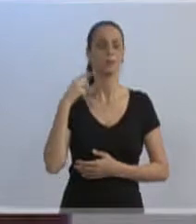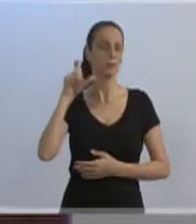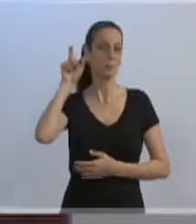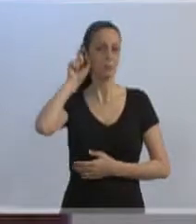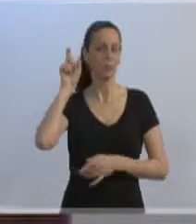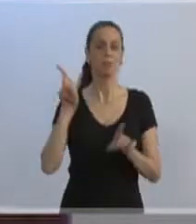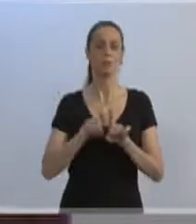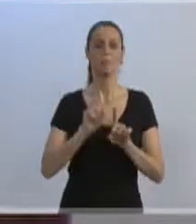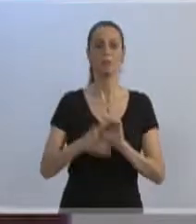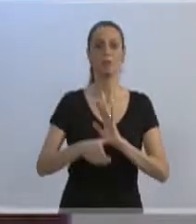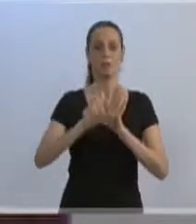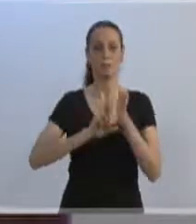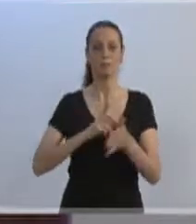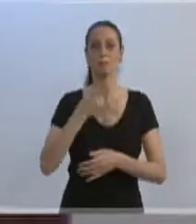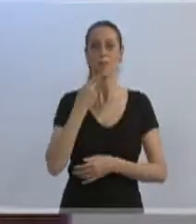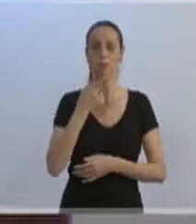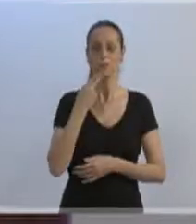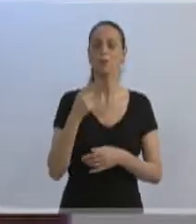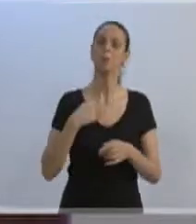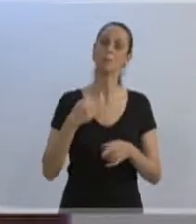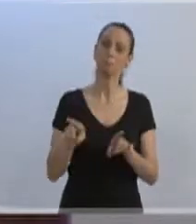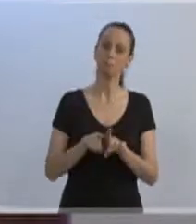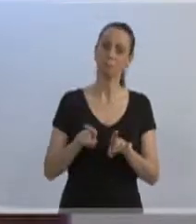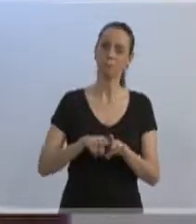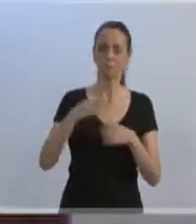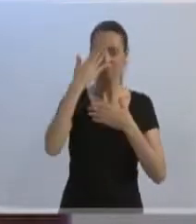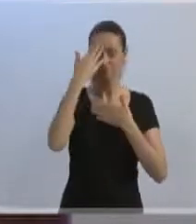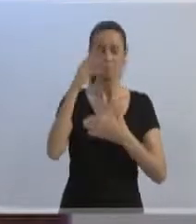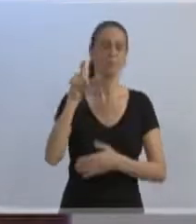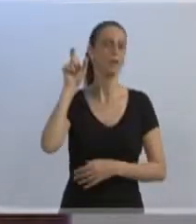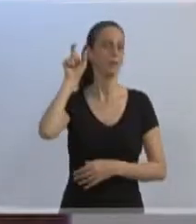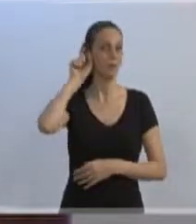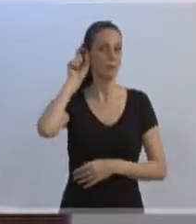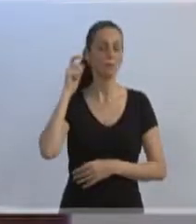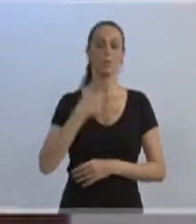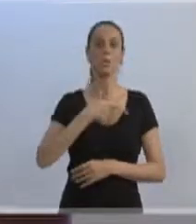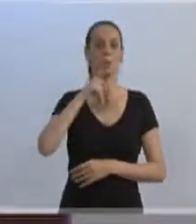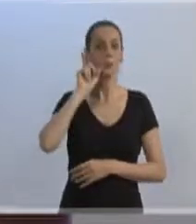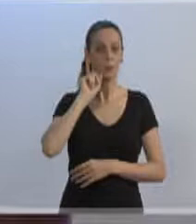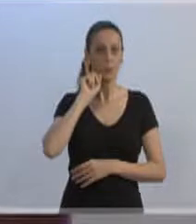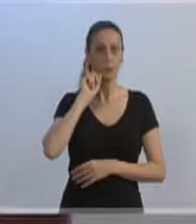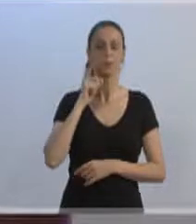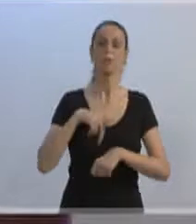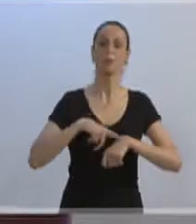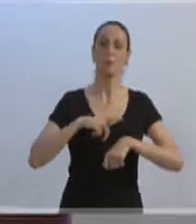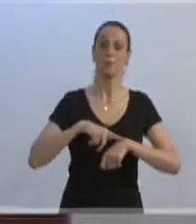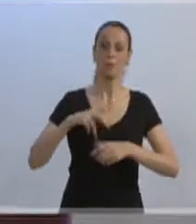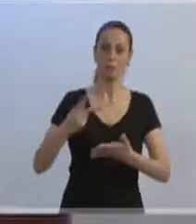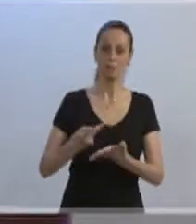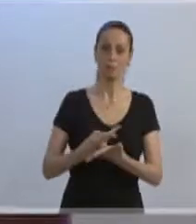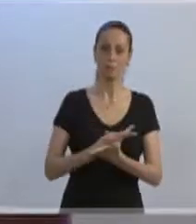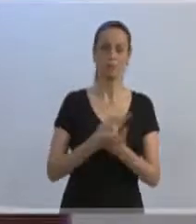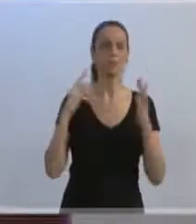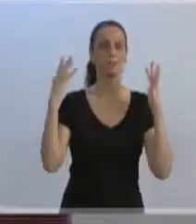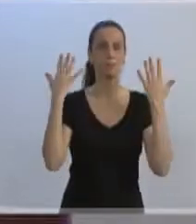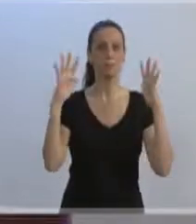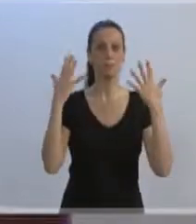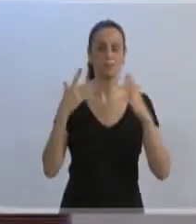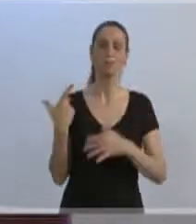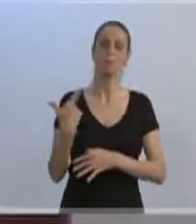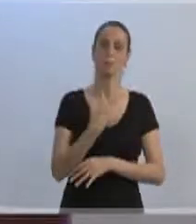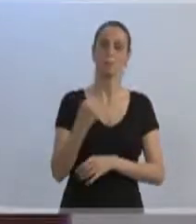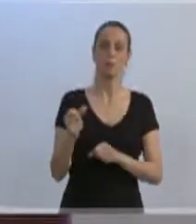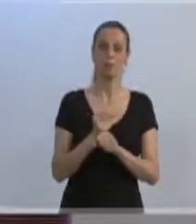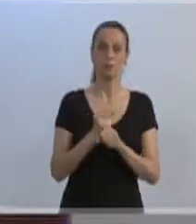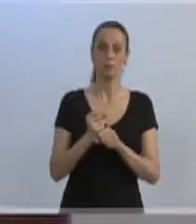mantau já destacou aqui e também quero agradecer o índice mantém ao que ontem na solenidade em celebração aos 20